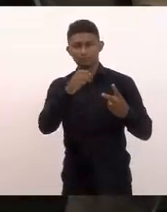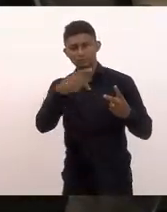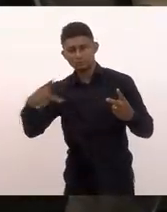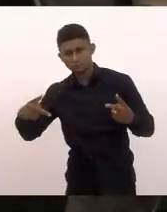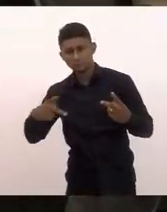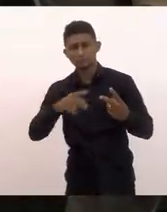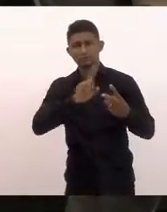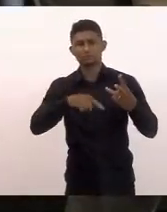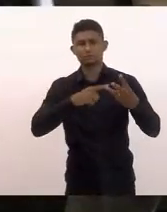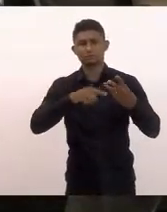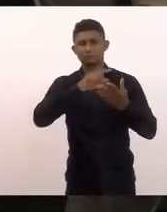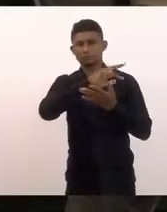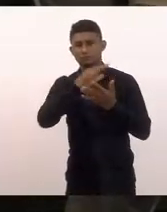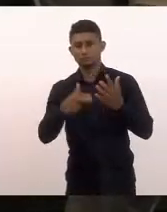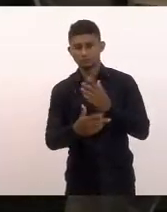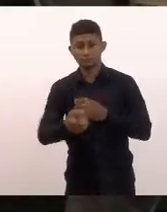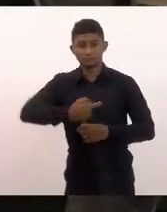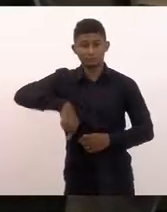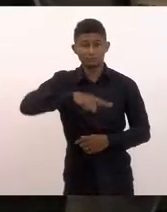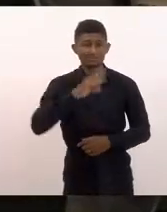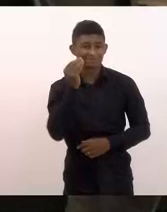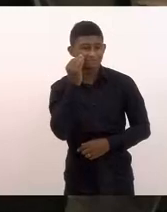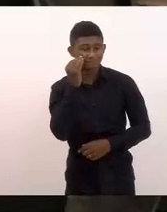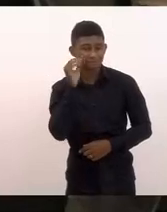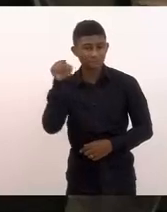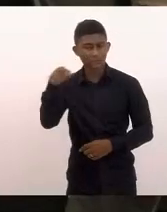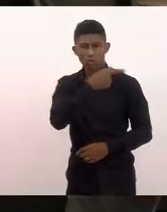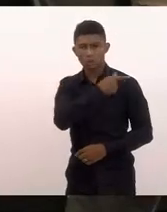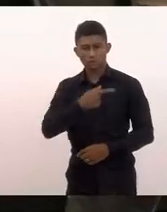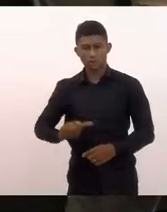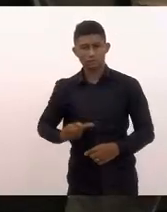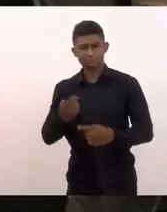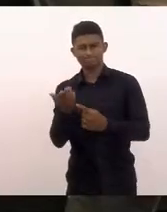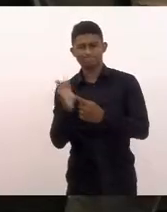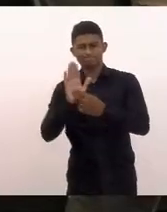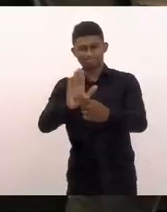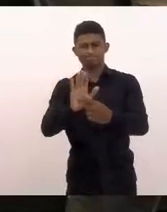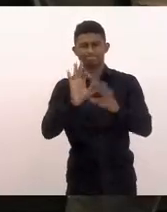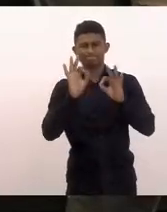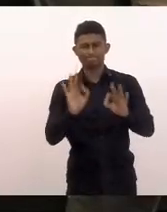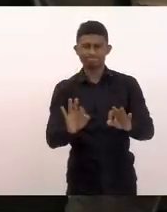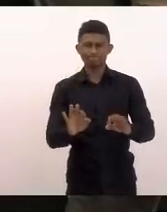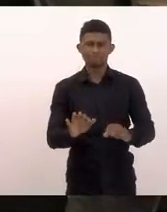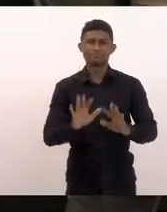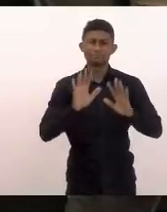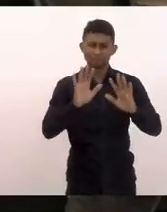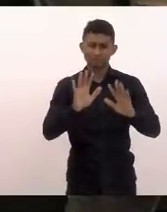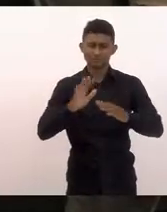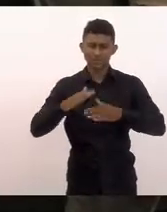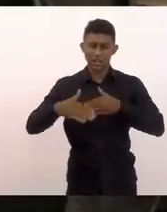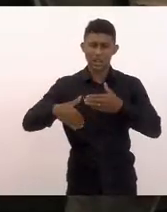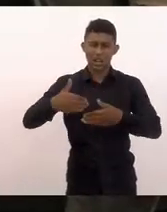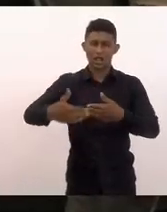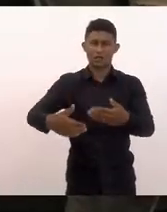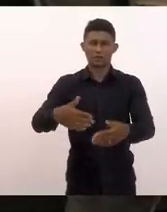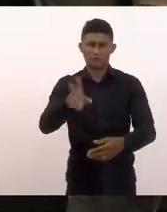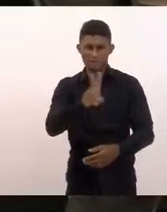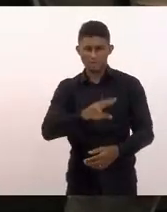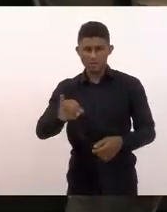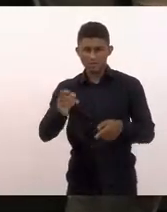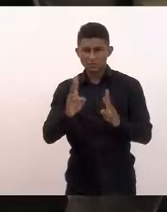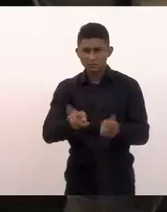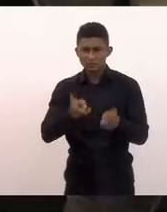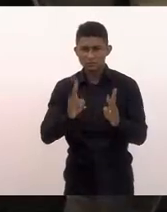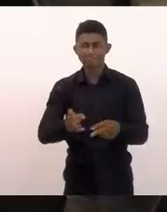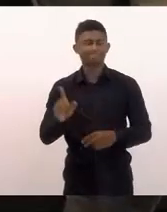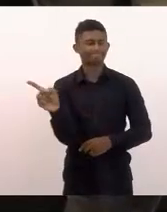aposentados. Foi isso que nós tentamos fazer aqui. O governador mostrou as suas garras, mas isso não vai durar muito tempo. O povo do Estado